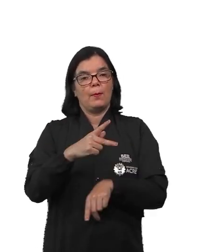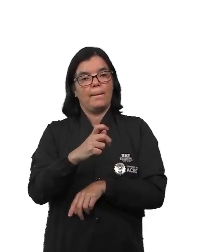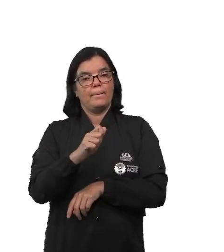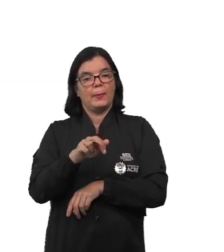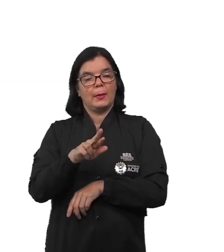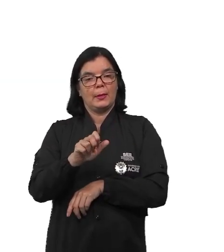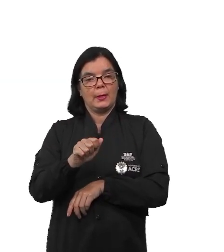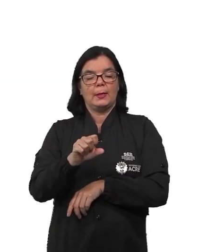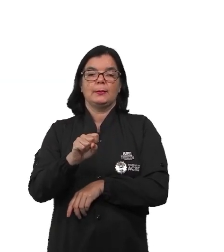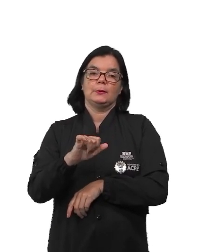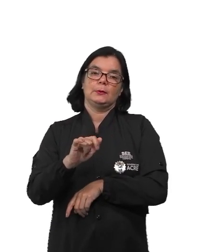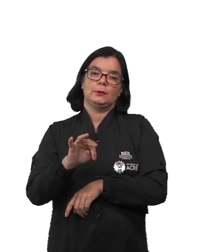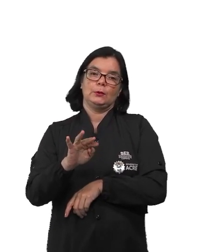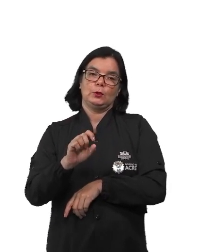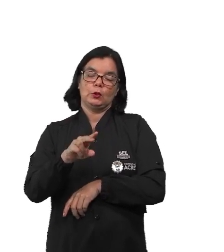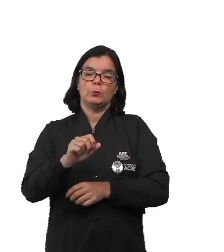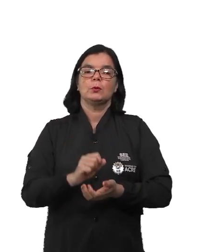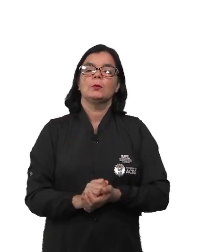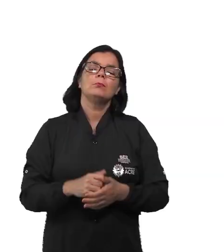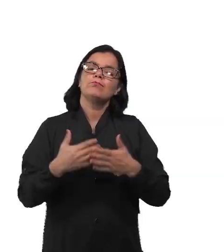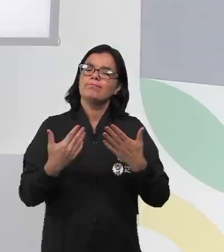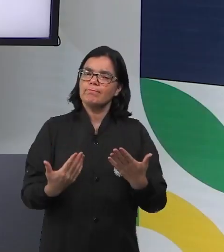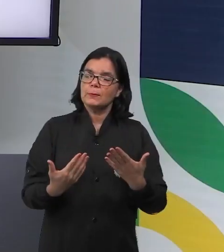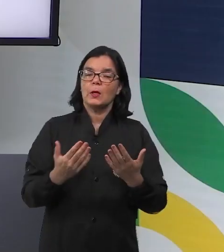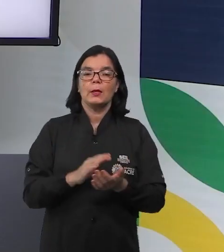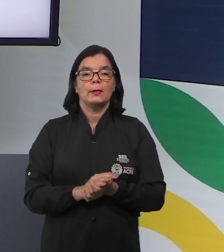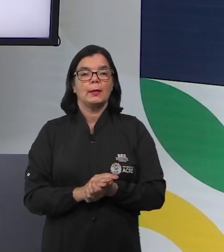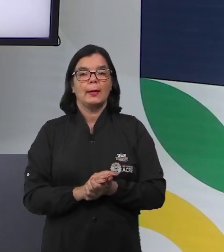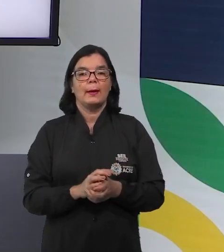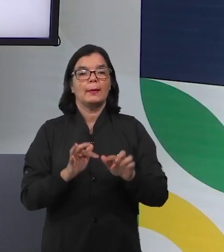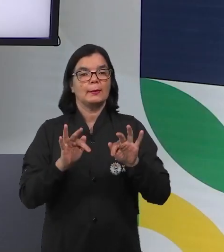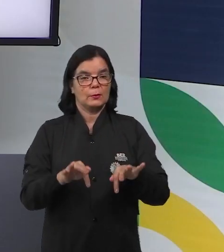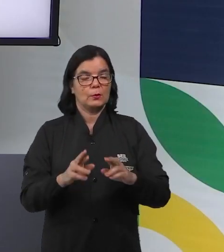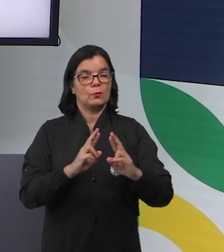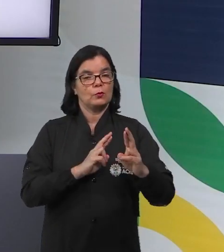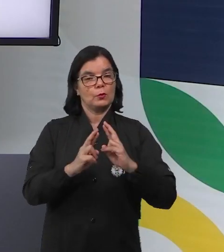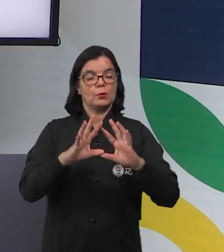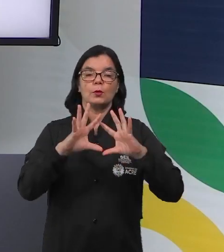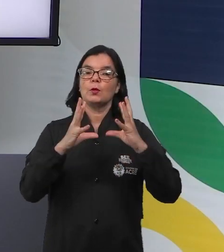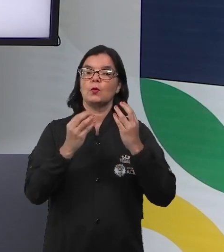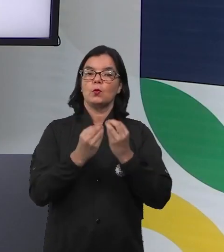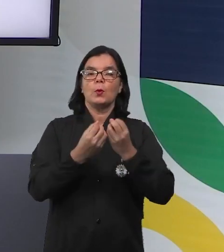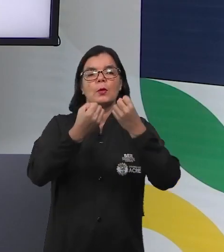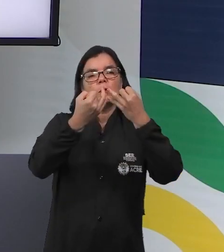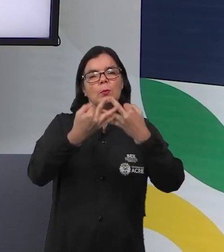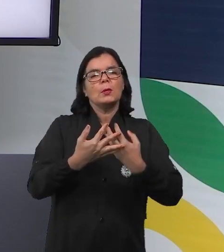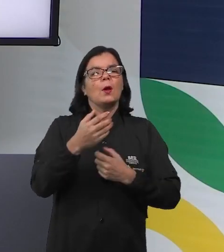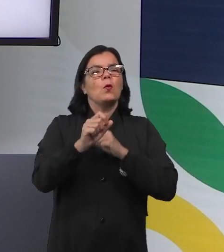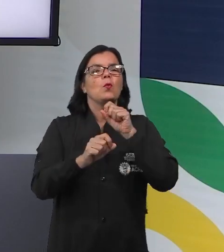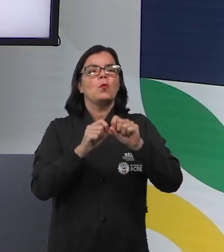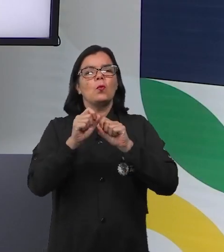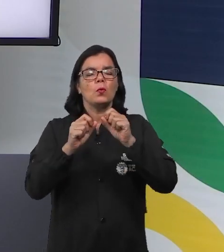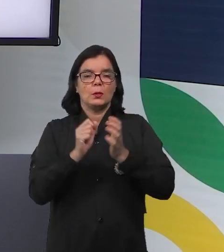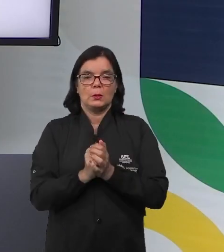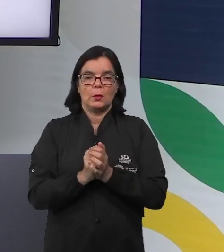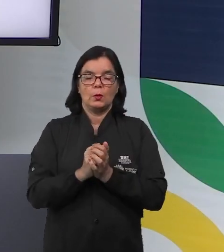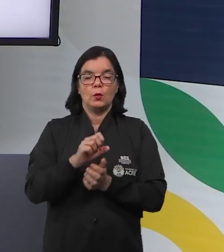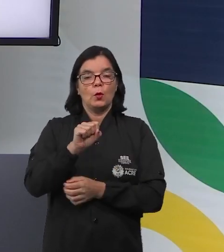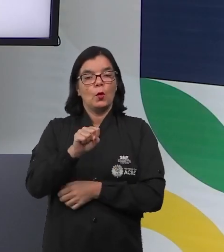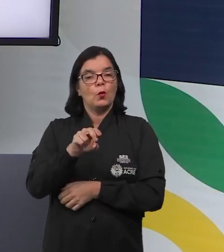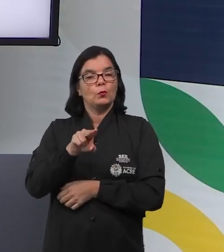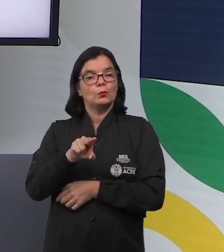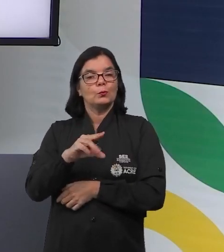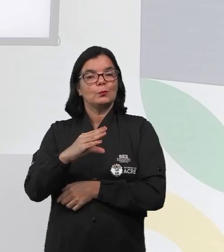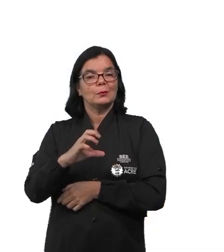tá certo? Então, pessoal, a gente encerra aí as relações ecológicas e vamos falar um pouco sobre sucessão